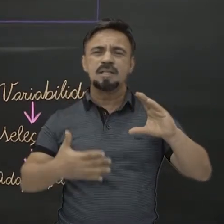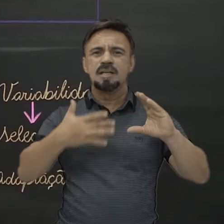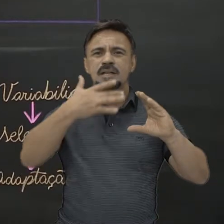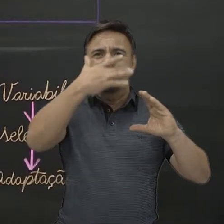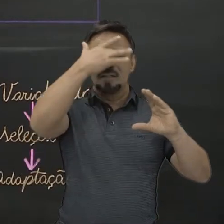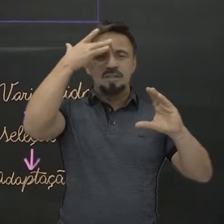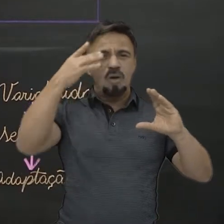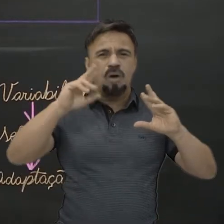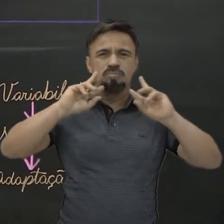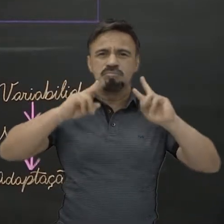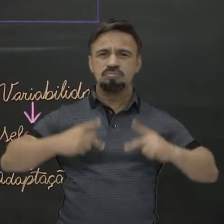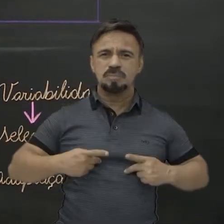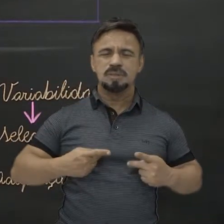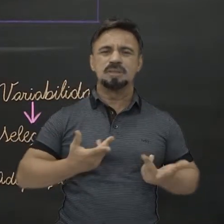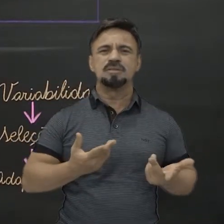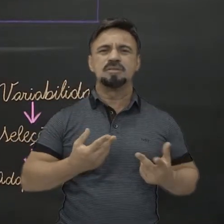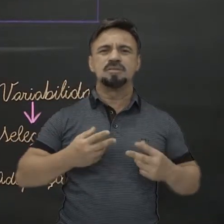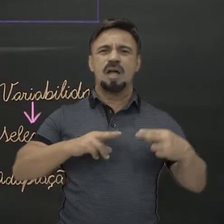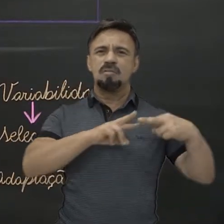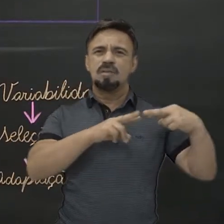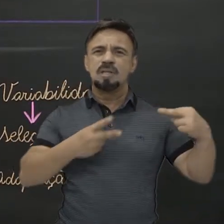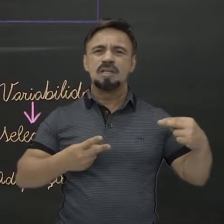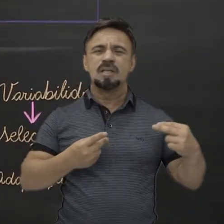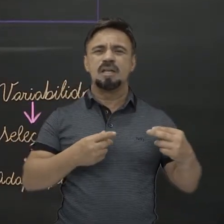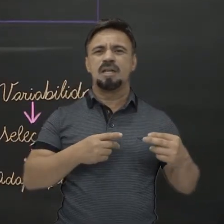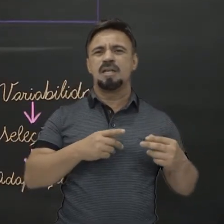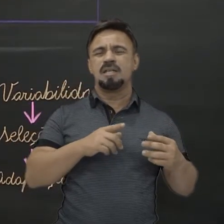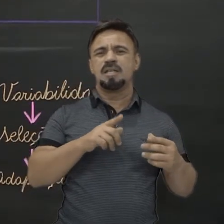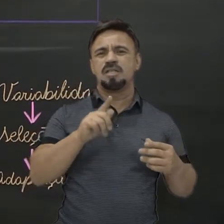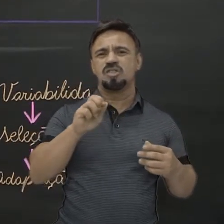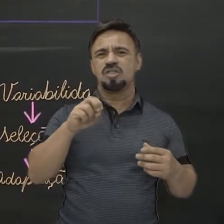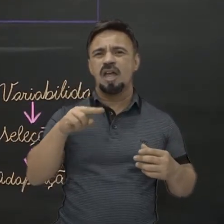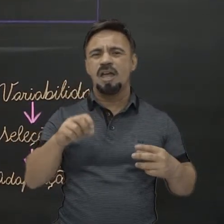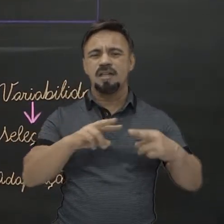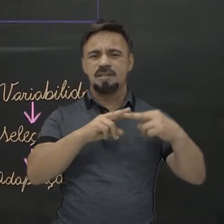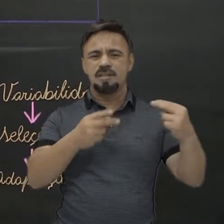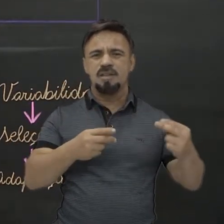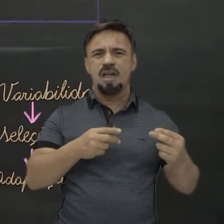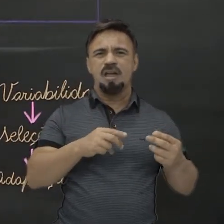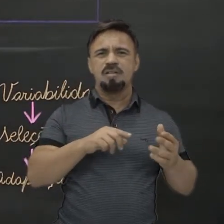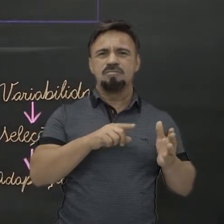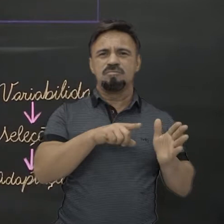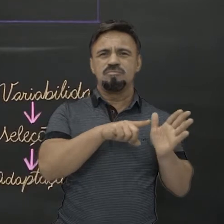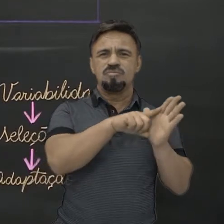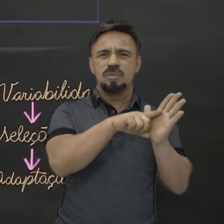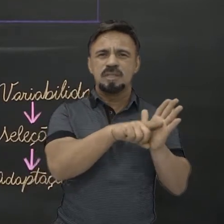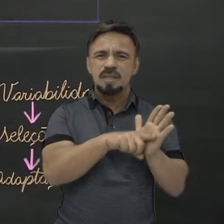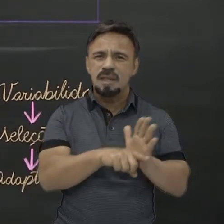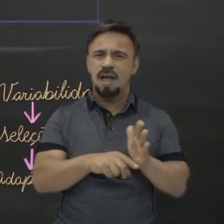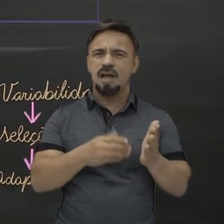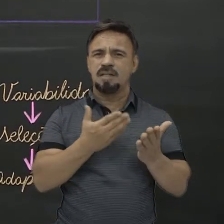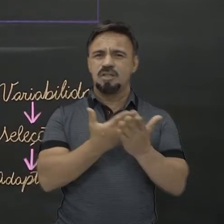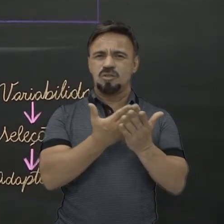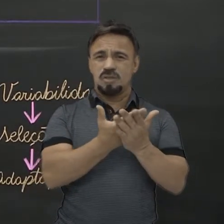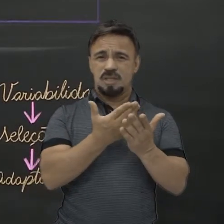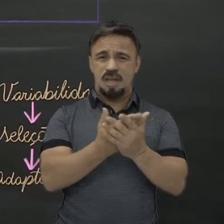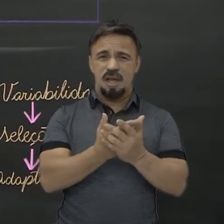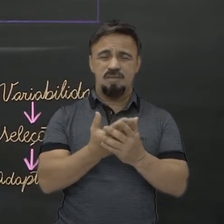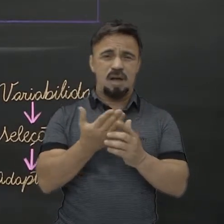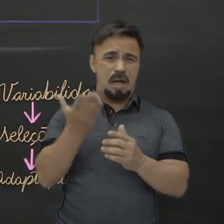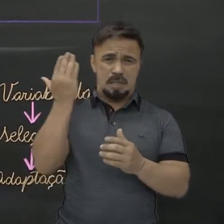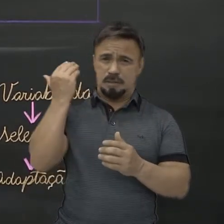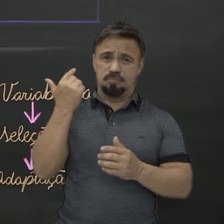a hereditariedade, a partir do conhecimento de genes, de cromossomos, que não se tinha nada dessa ideia naquele